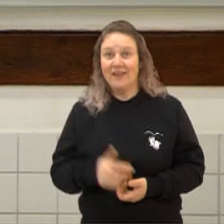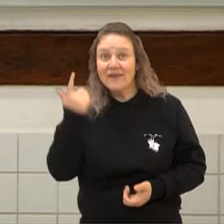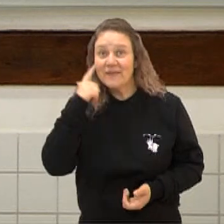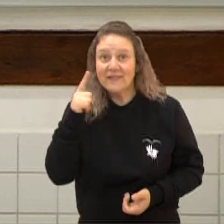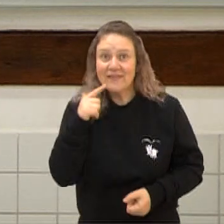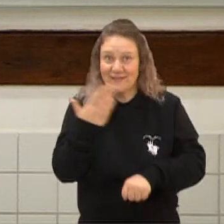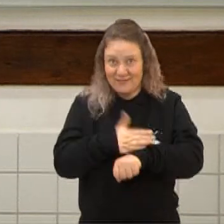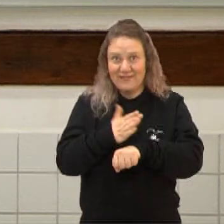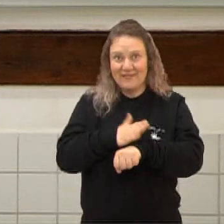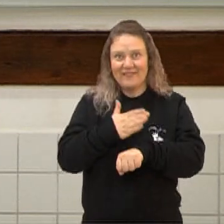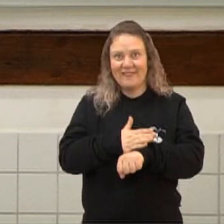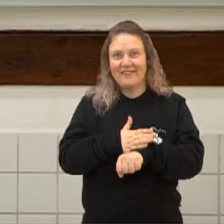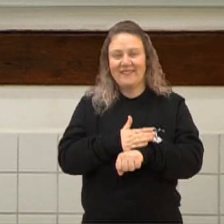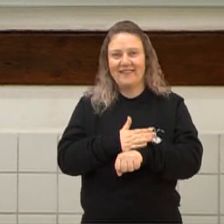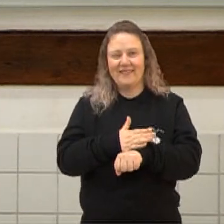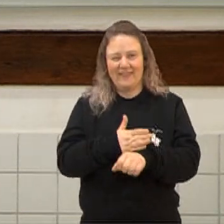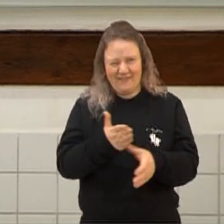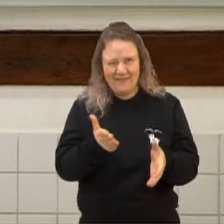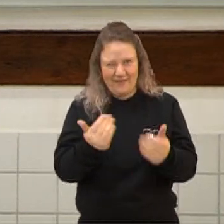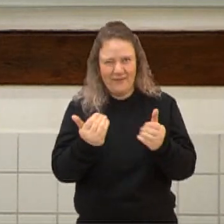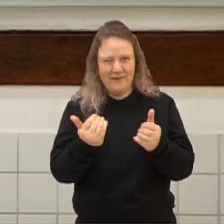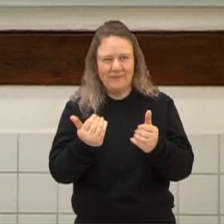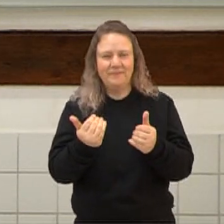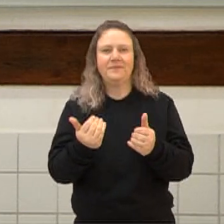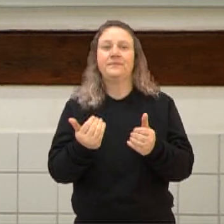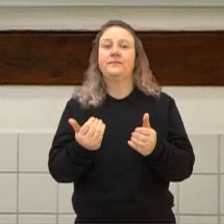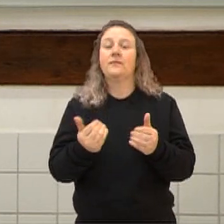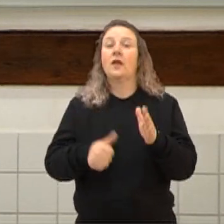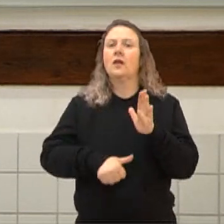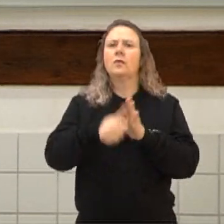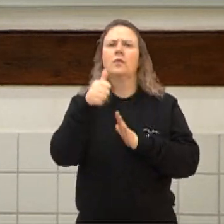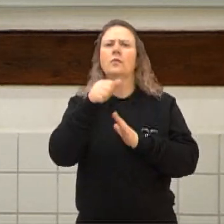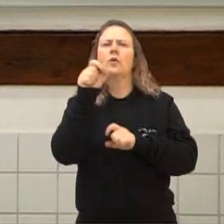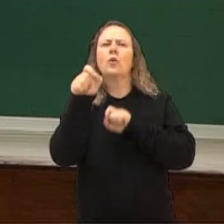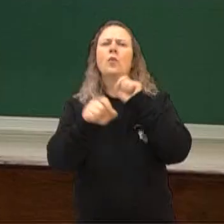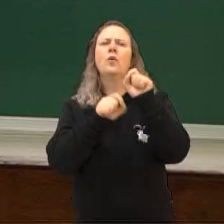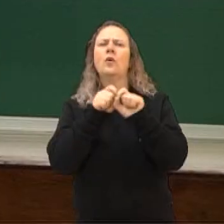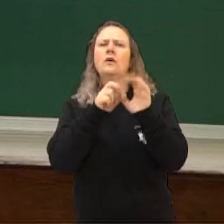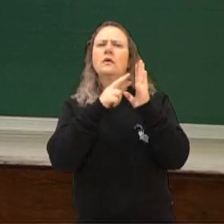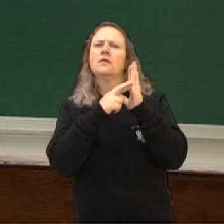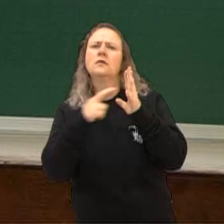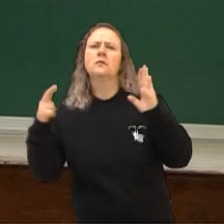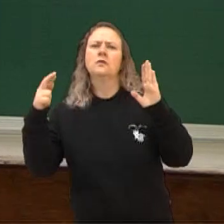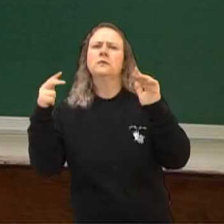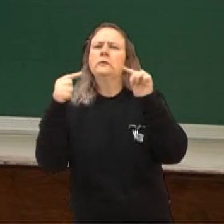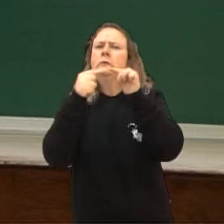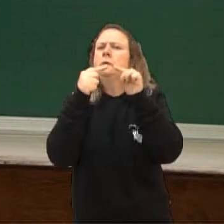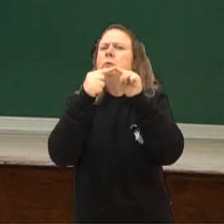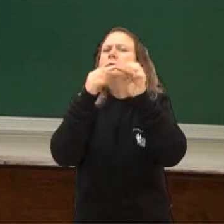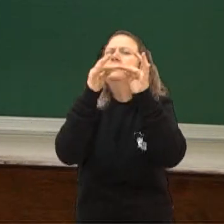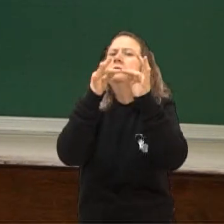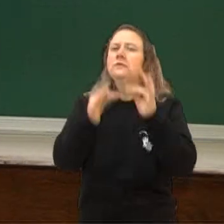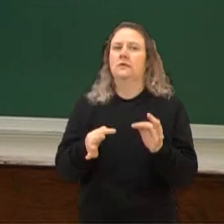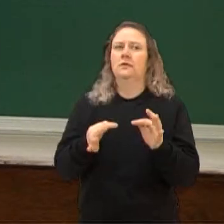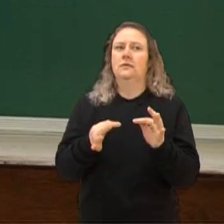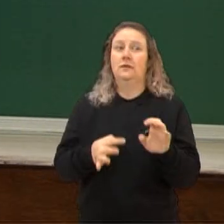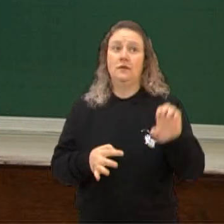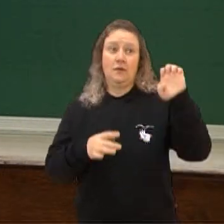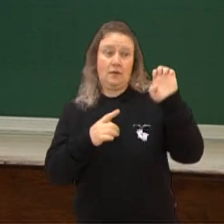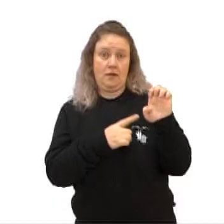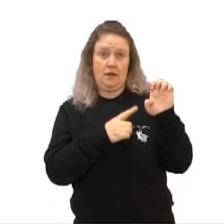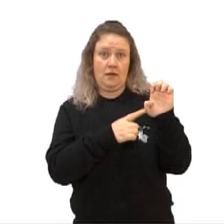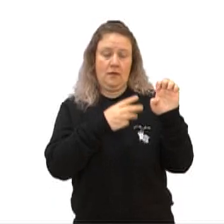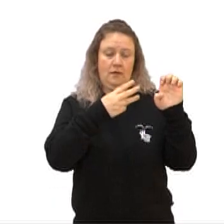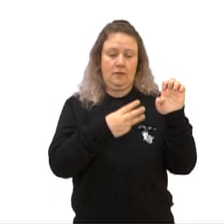Conseguiram resolver? Vamos lá então à resolução. Primeiro, qual é a alternativa correta? A alternativa correta, a alternativa E,